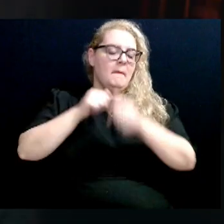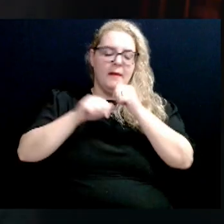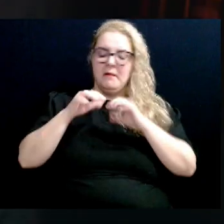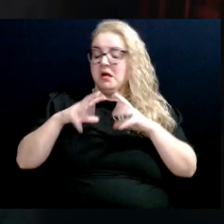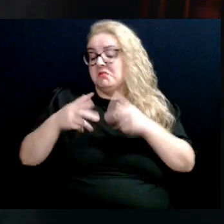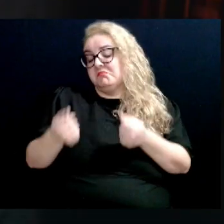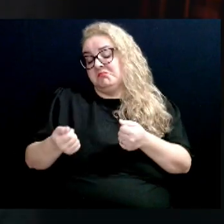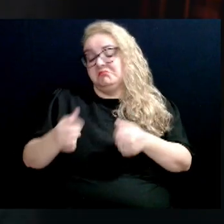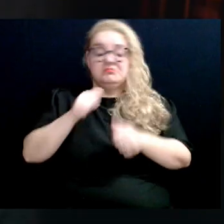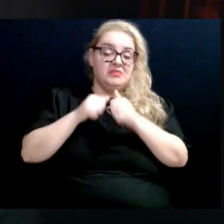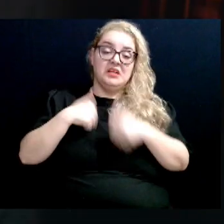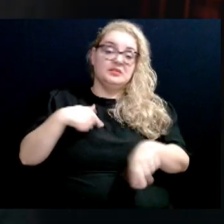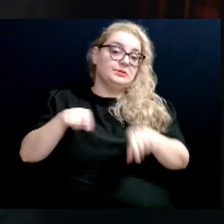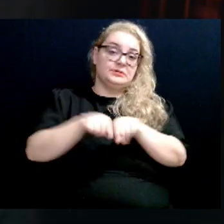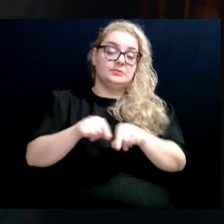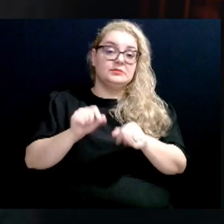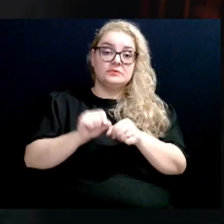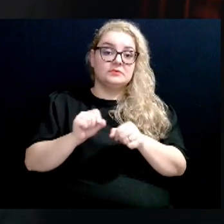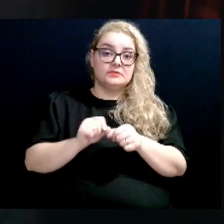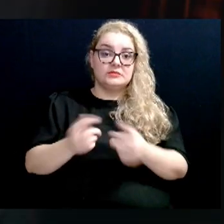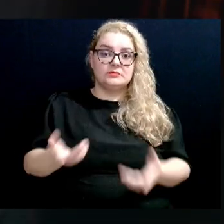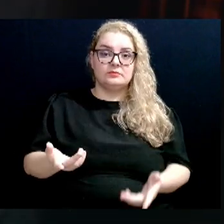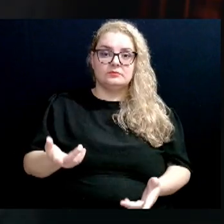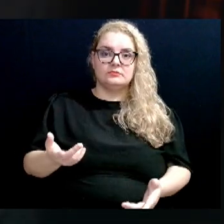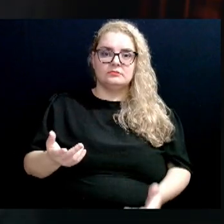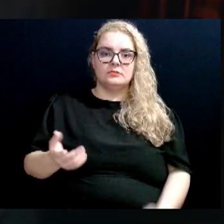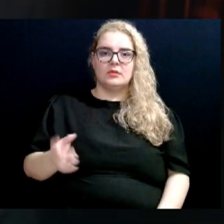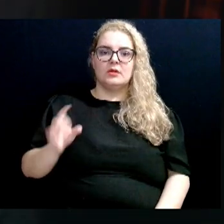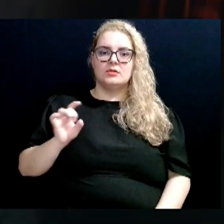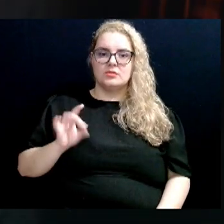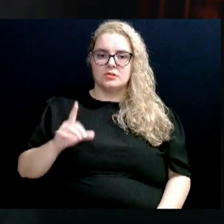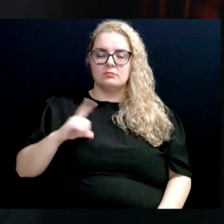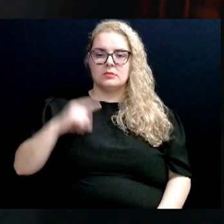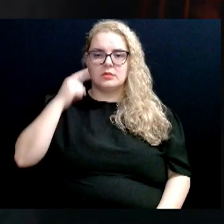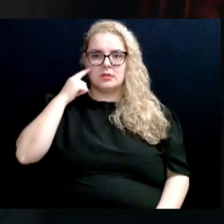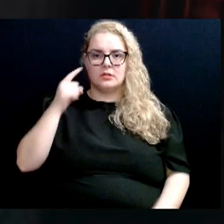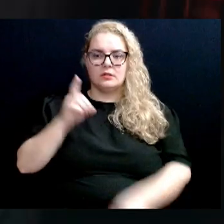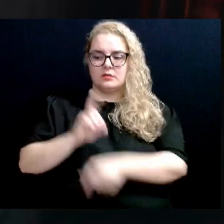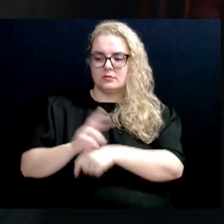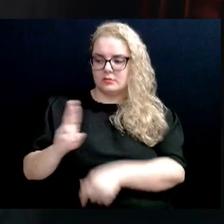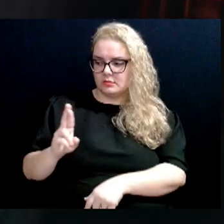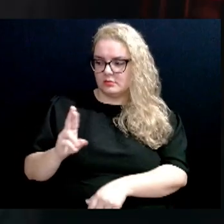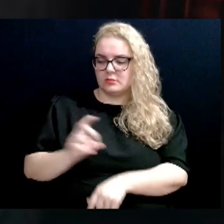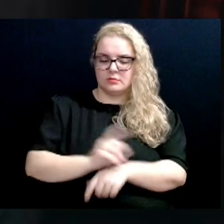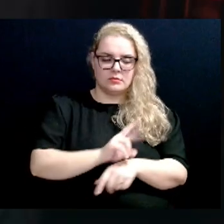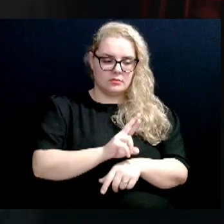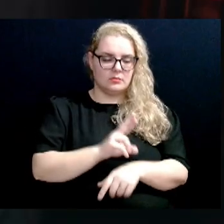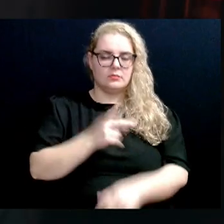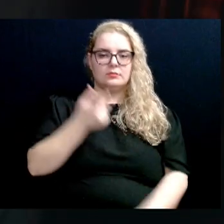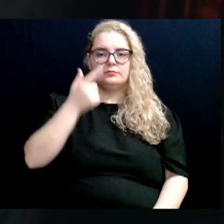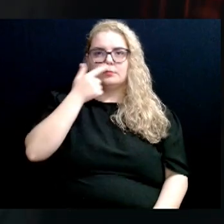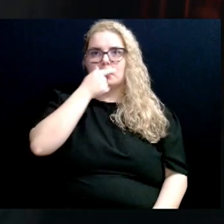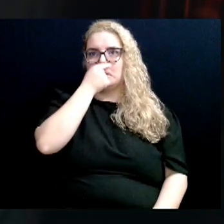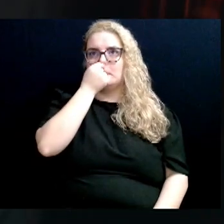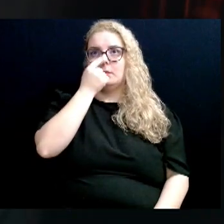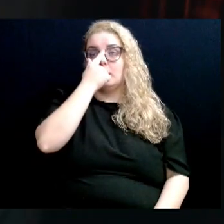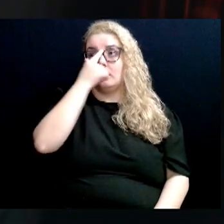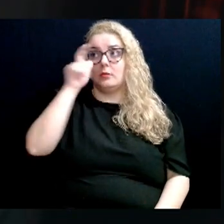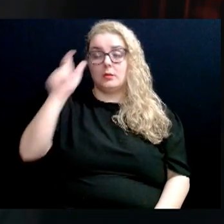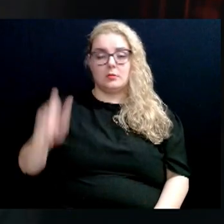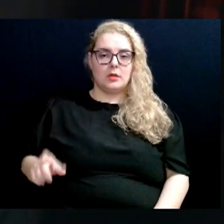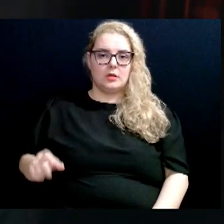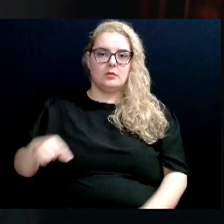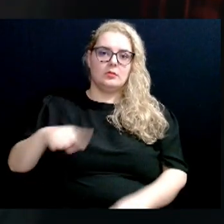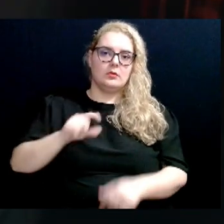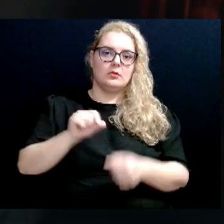tomar também, né? Agora, só para se ter uma ideia, doutores, uma pessoa que vai fazer aí um